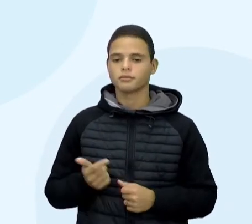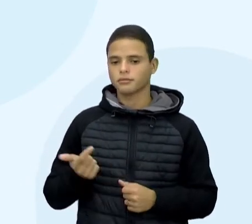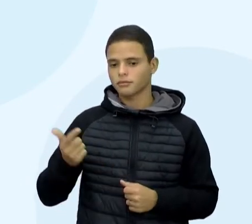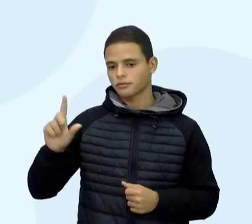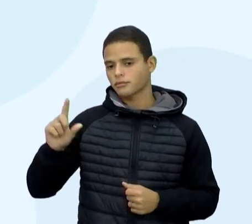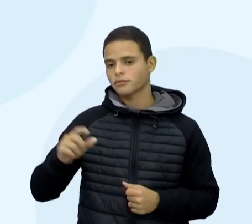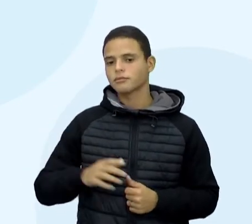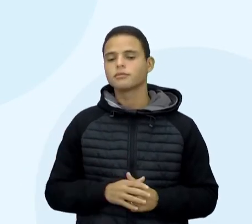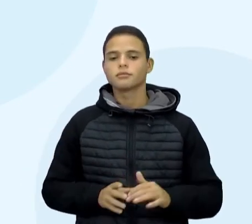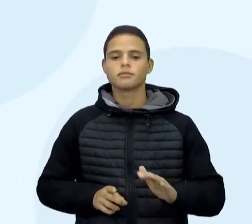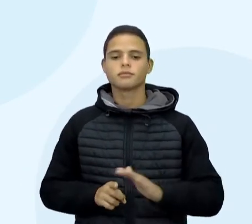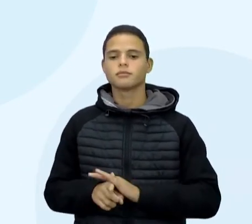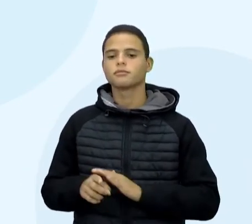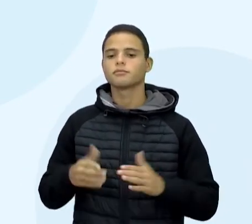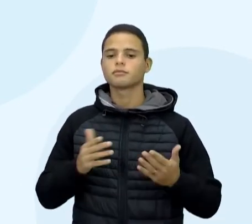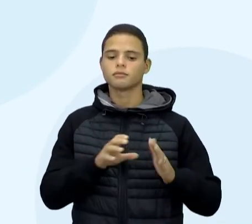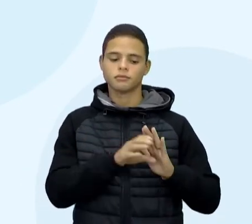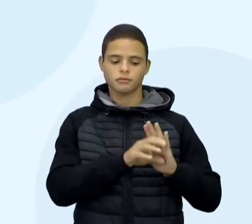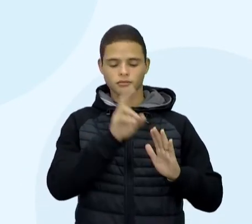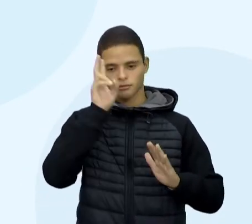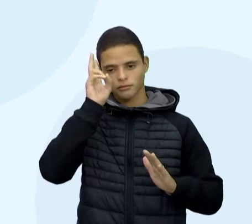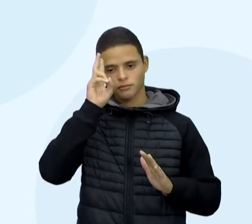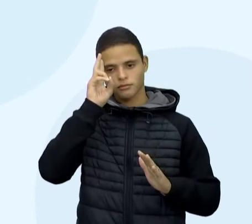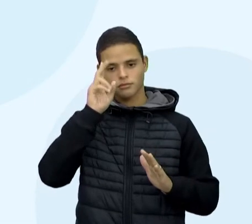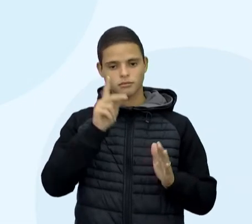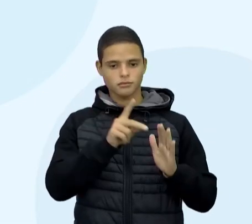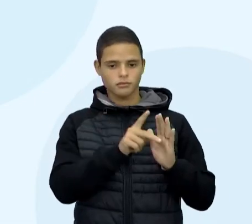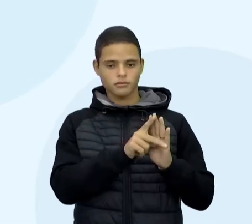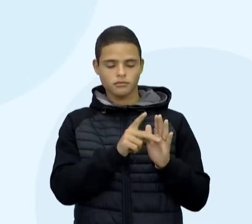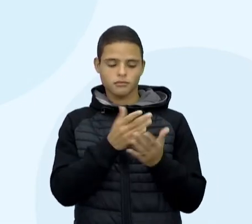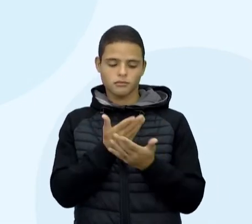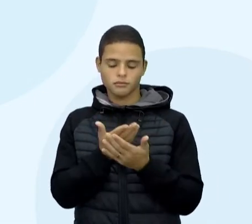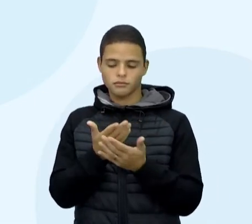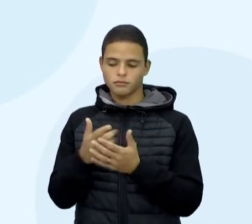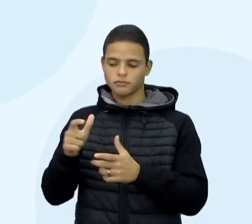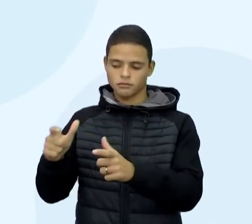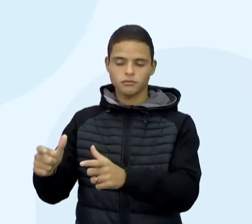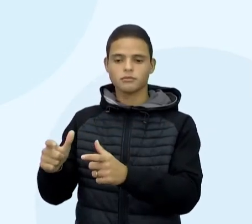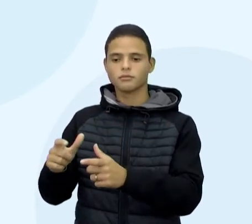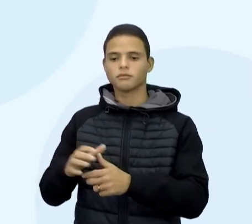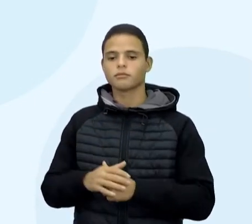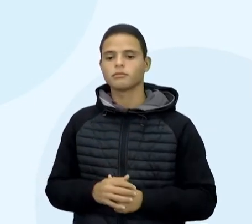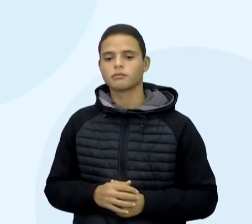Depois, qual o contexto histórico da região estudada?